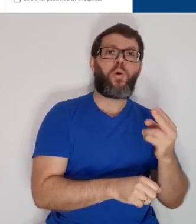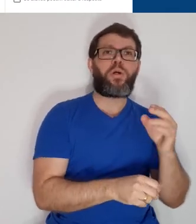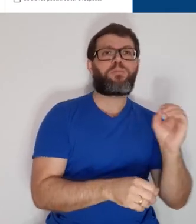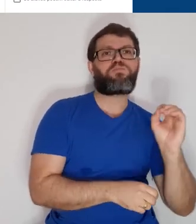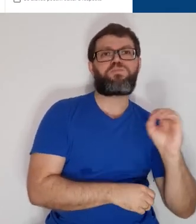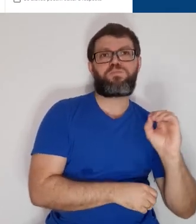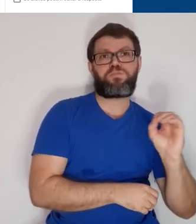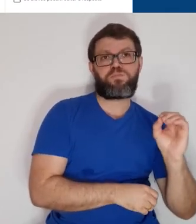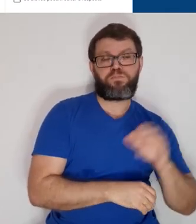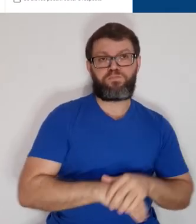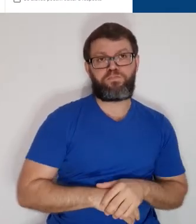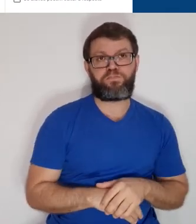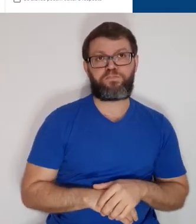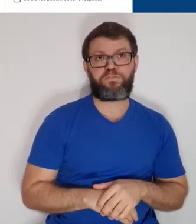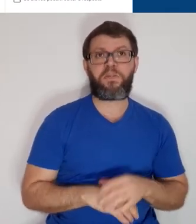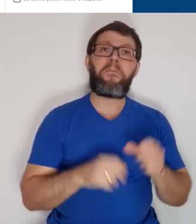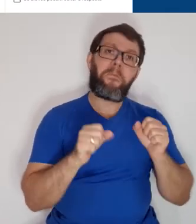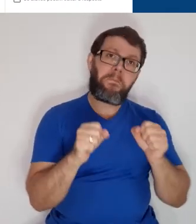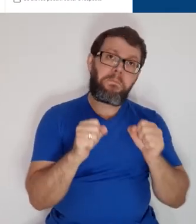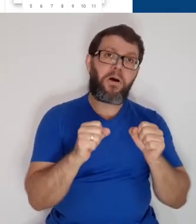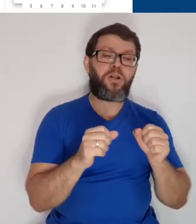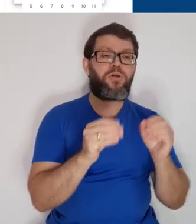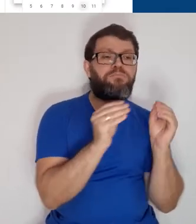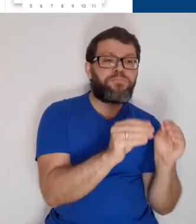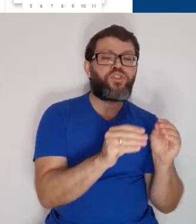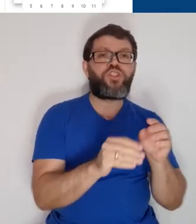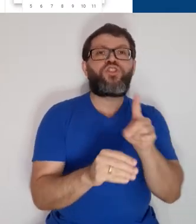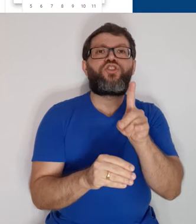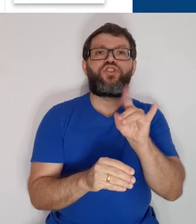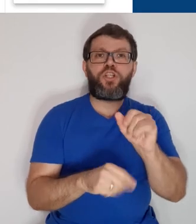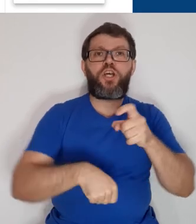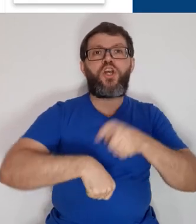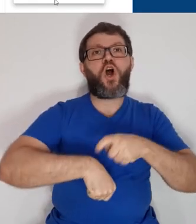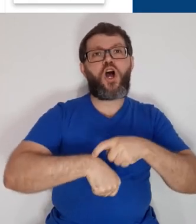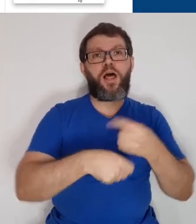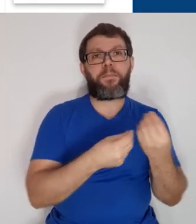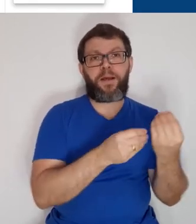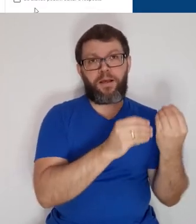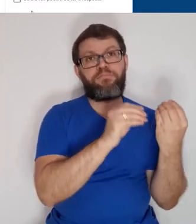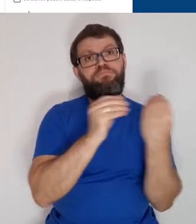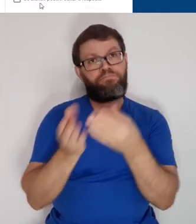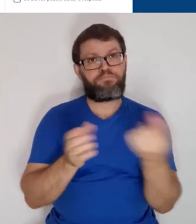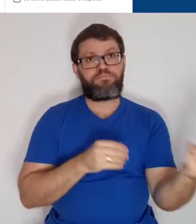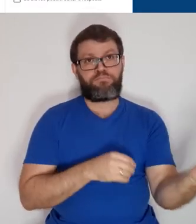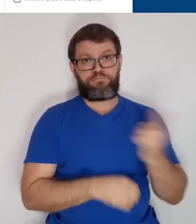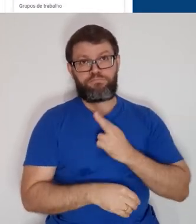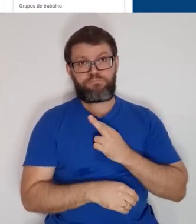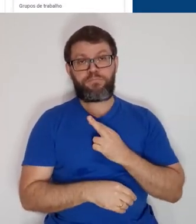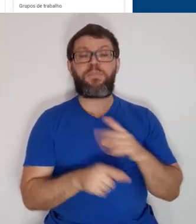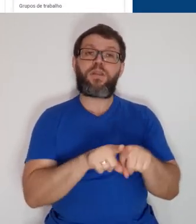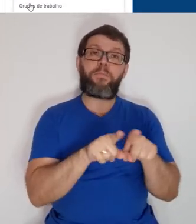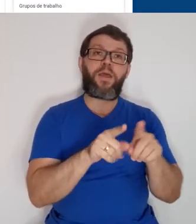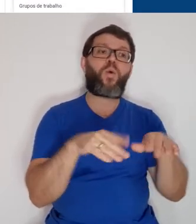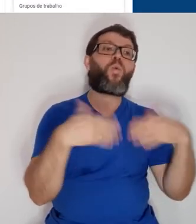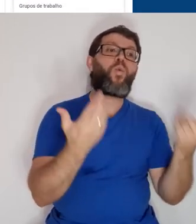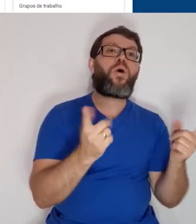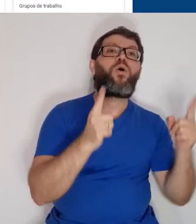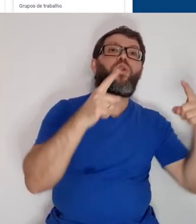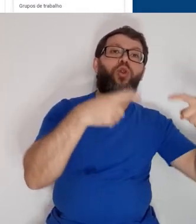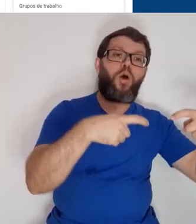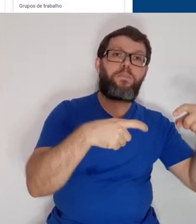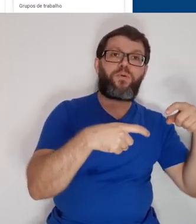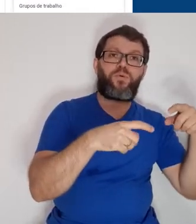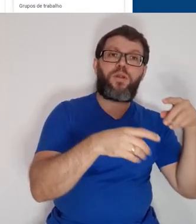senão teremos nota atribuída também podemos delimitar uma data e hora de entrega e podemos definir em qual